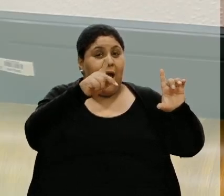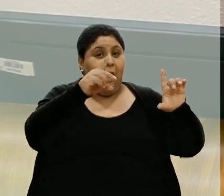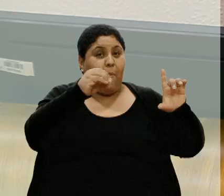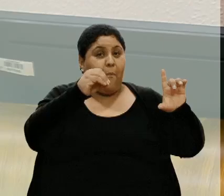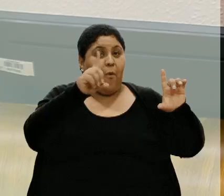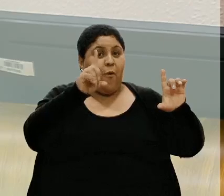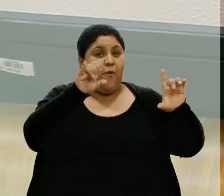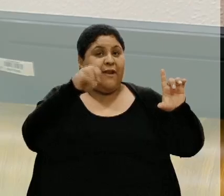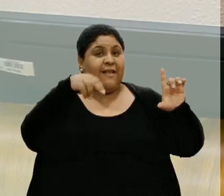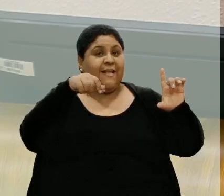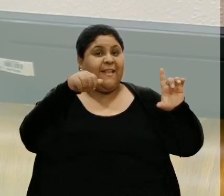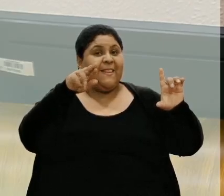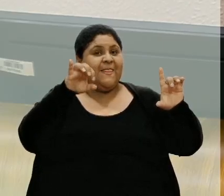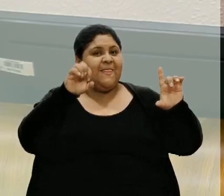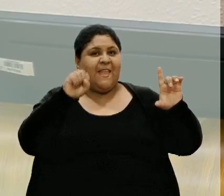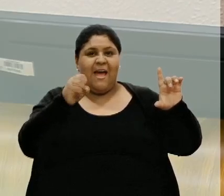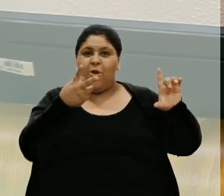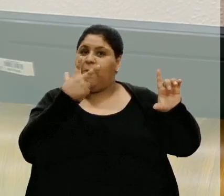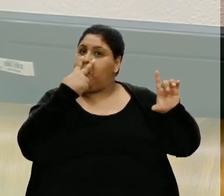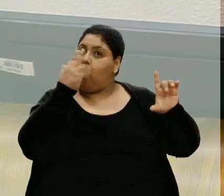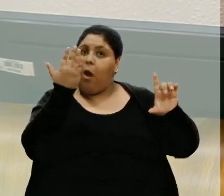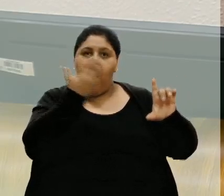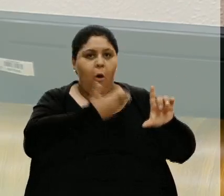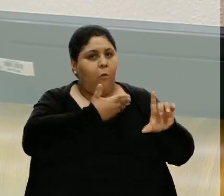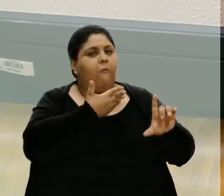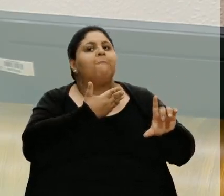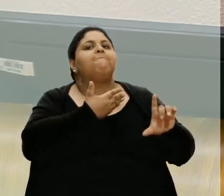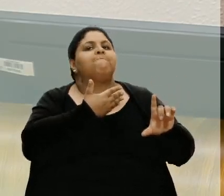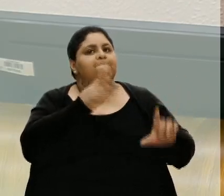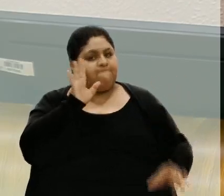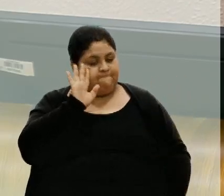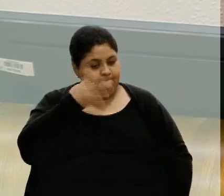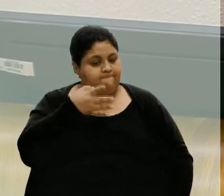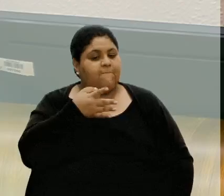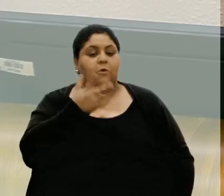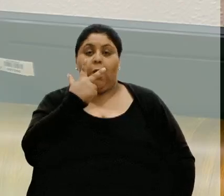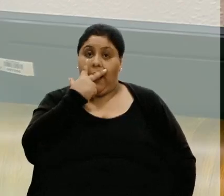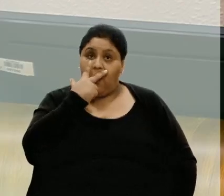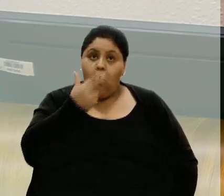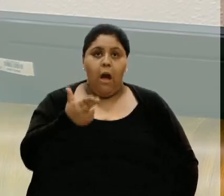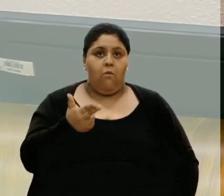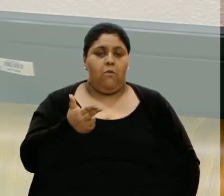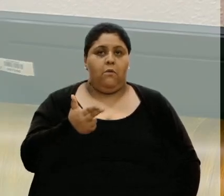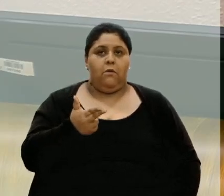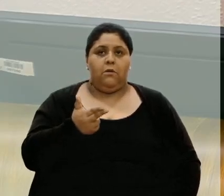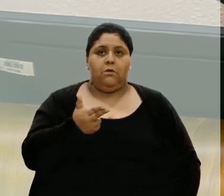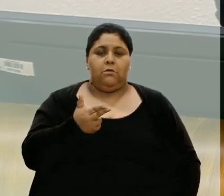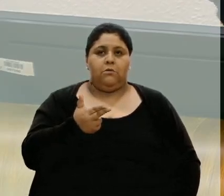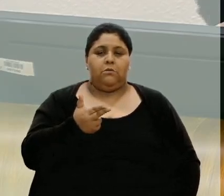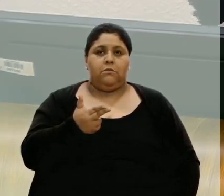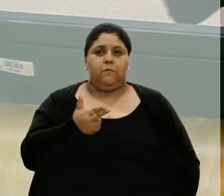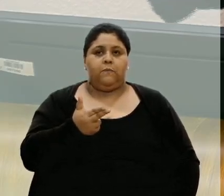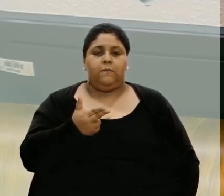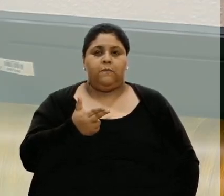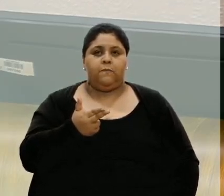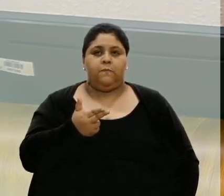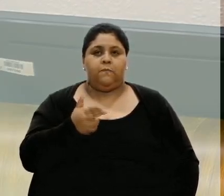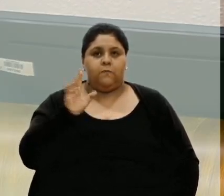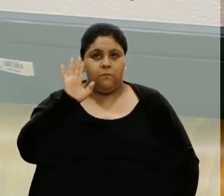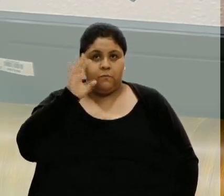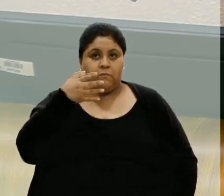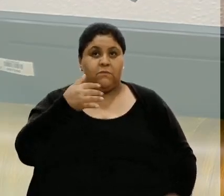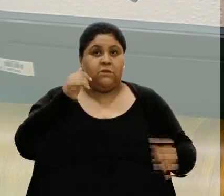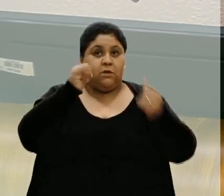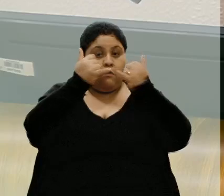Tá? É a mesma coisa, vereador Rafael. Vai acontecer a mesma coisa. Não vai acontecer ali um